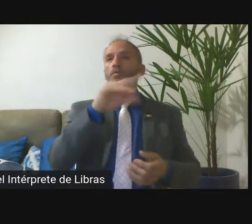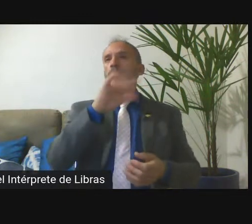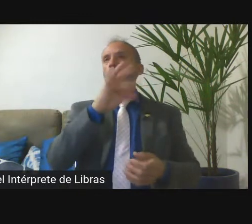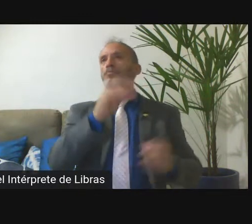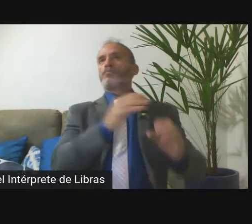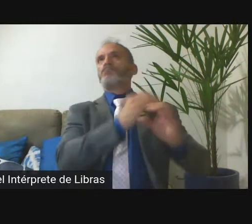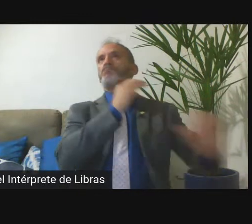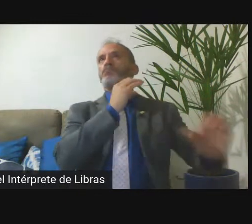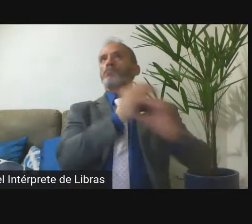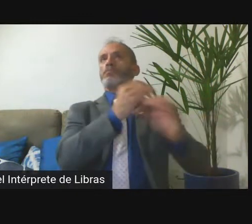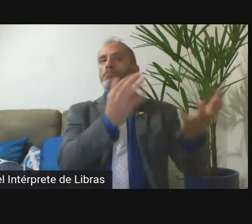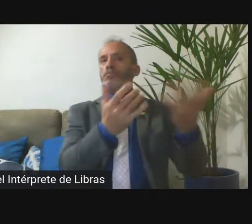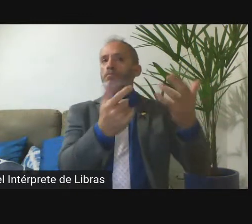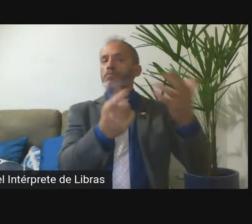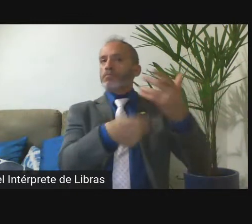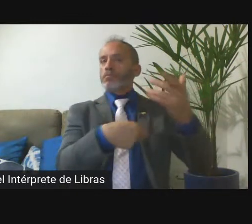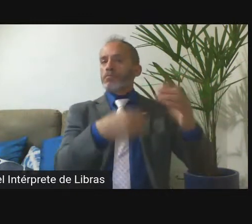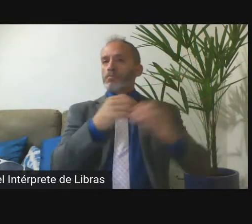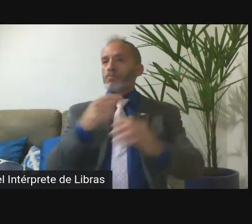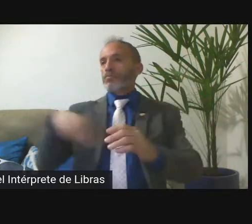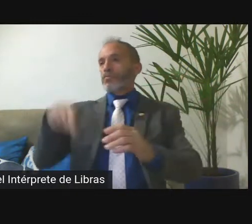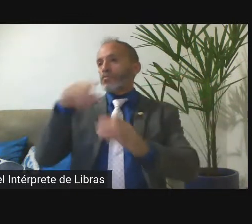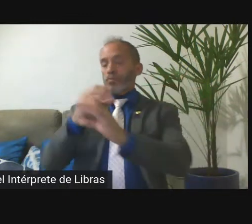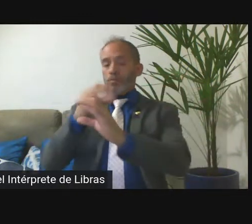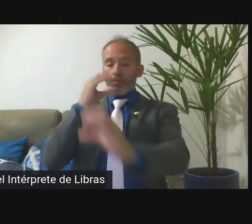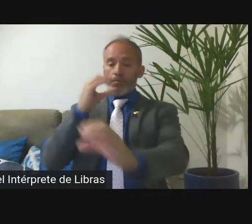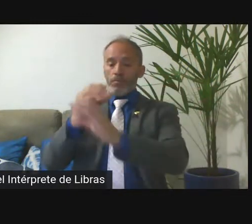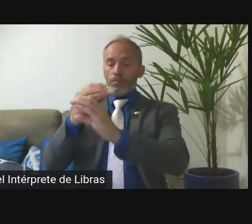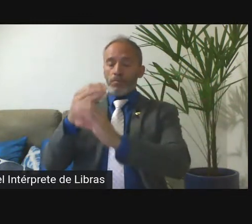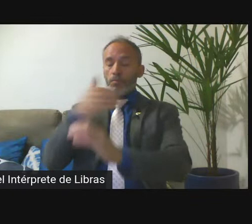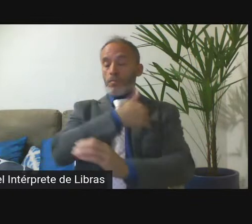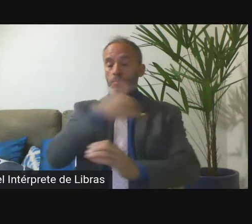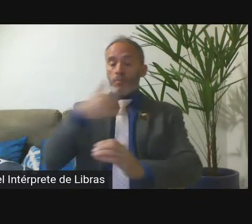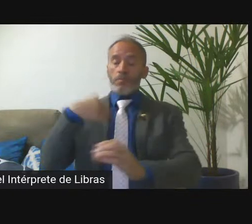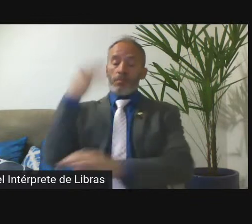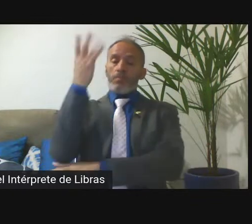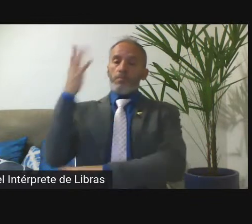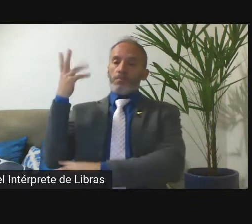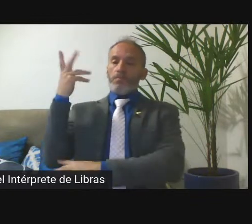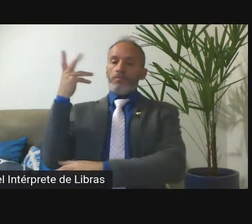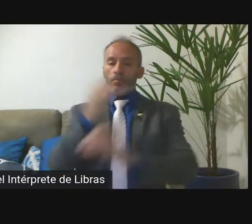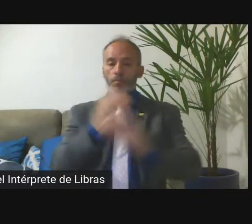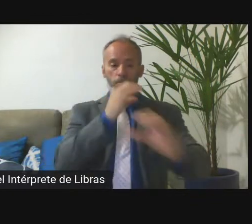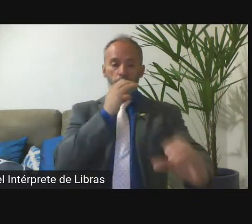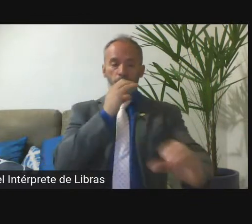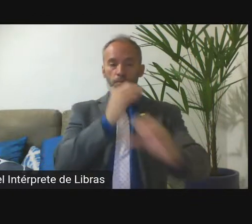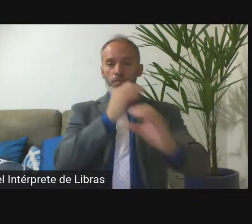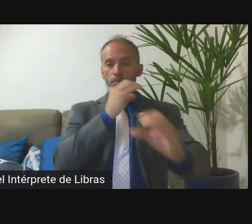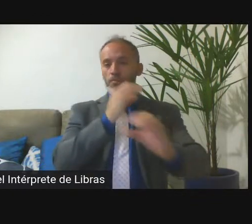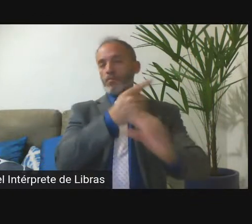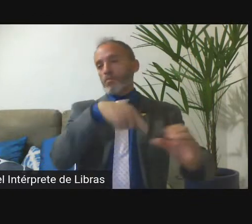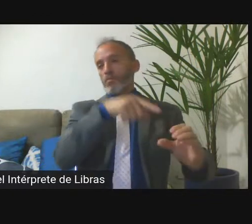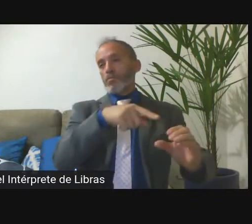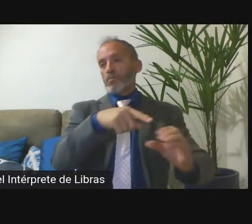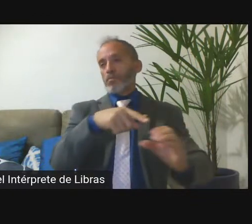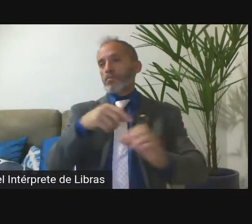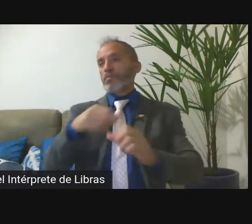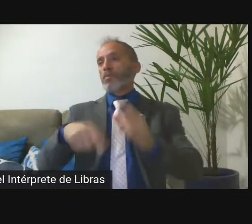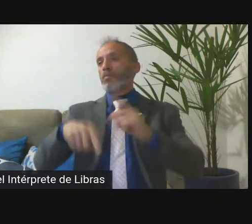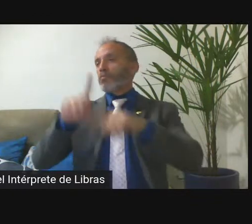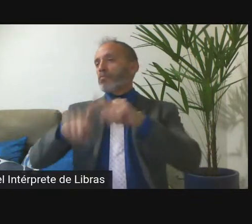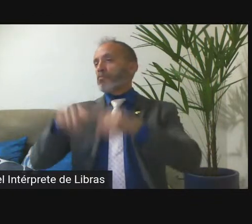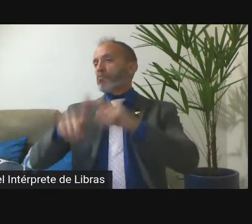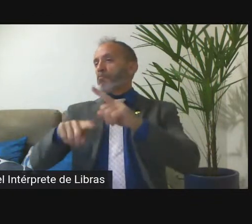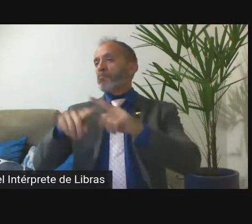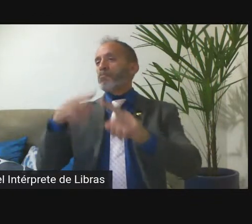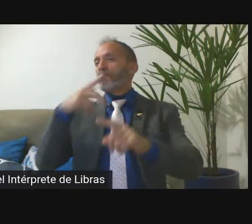Engenharia Agrícola, Departamento de Engenharia Ambiental, Departamento de Engenharia e Departamento de Recursos Hídricos.